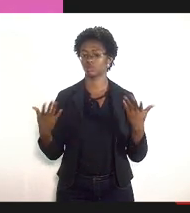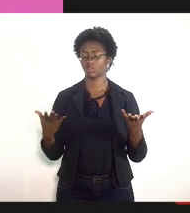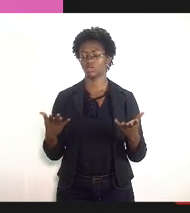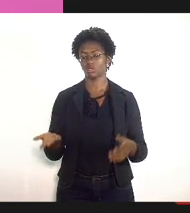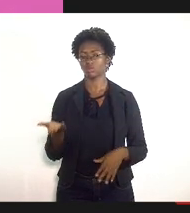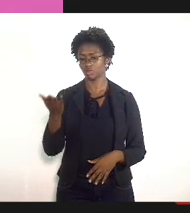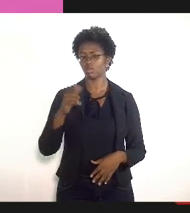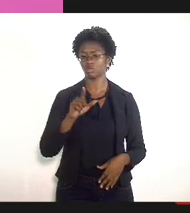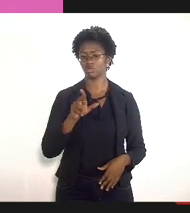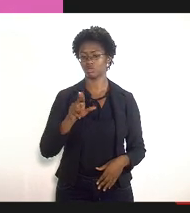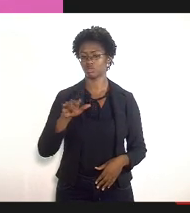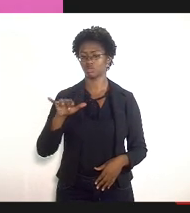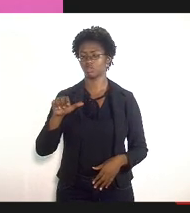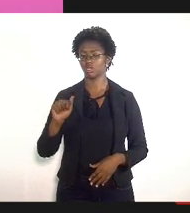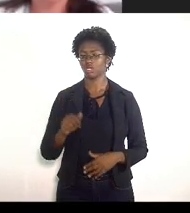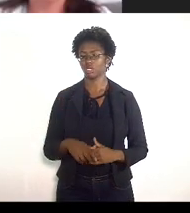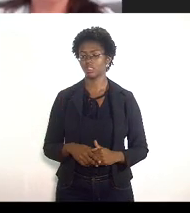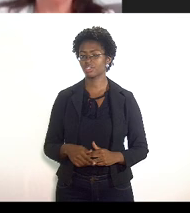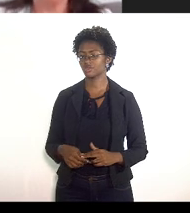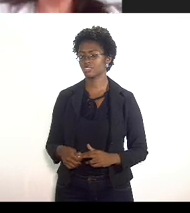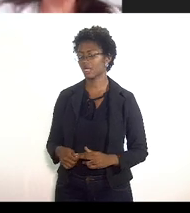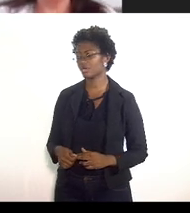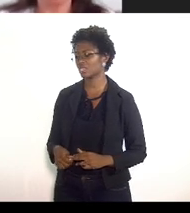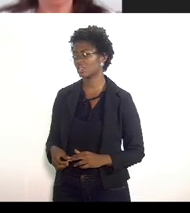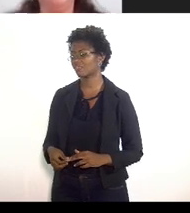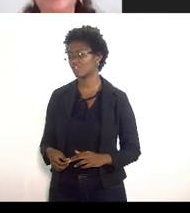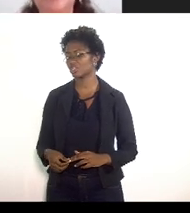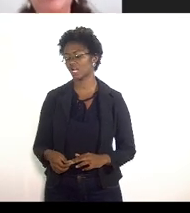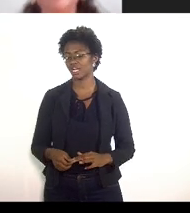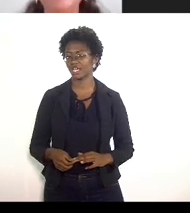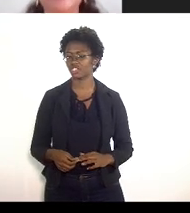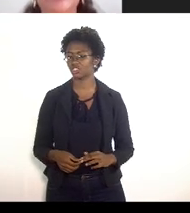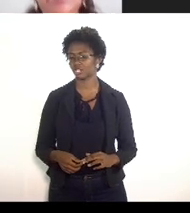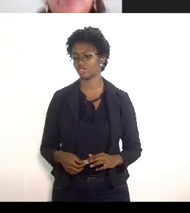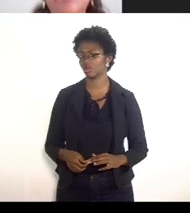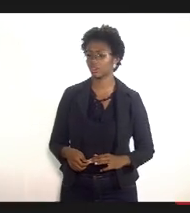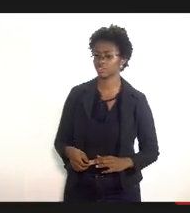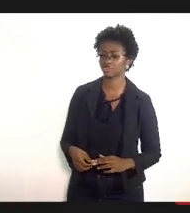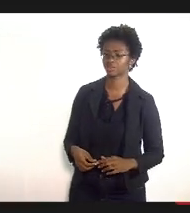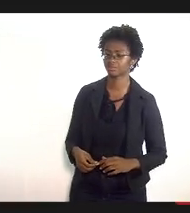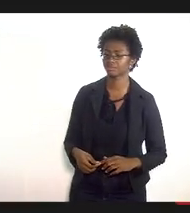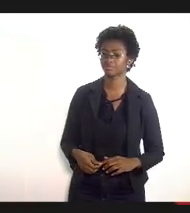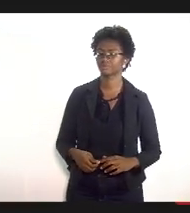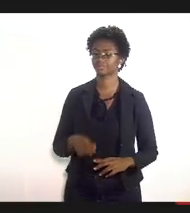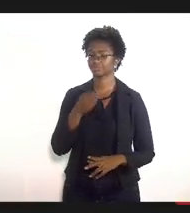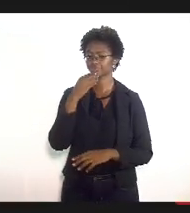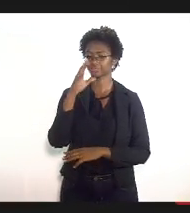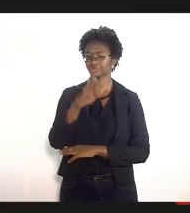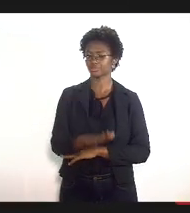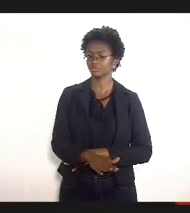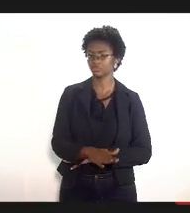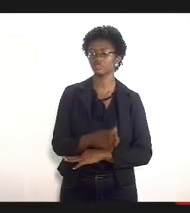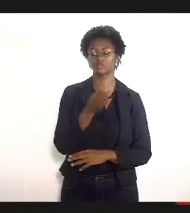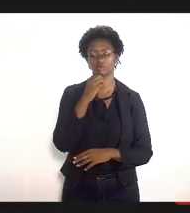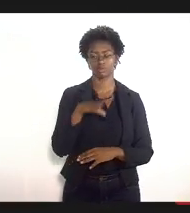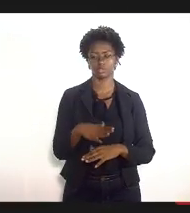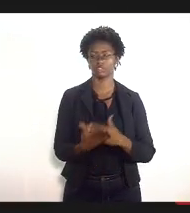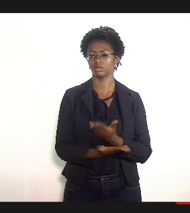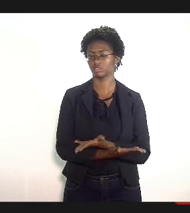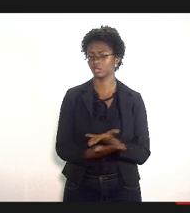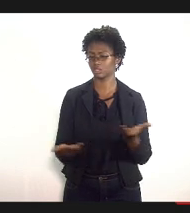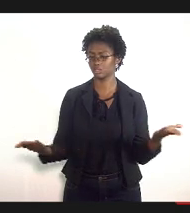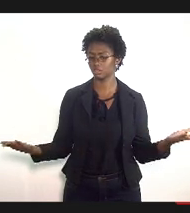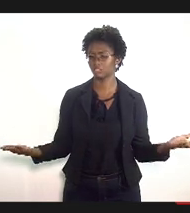Lúcia de Pádua. Boa tarde a todos, boa tarde, deputada Rejane, mais uma vez, obrigado pelo